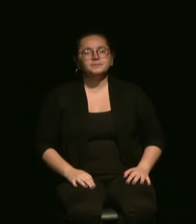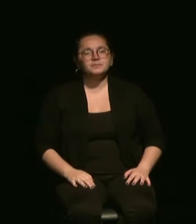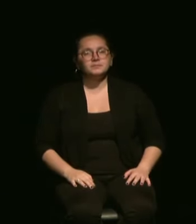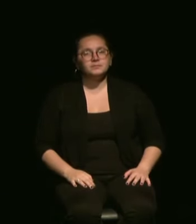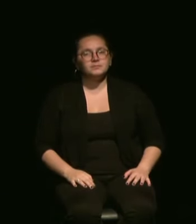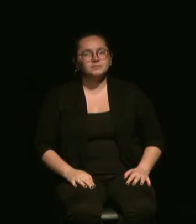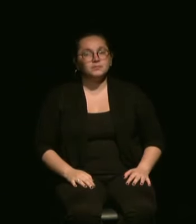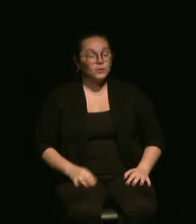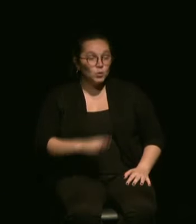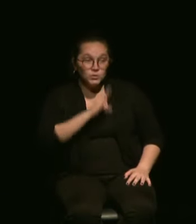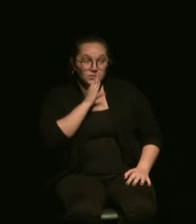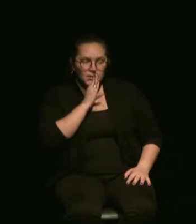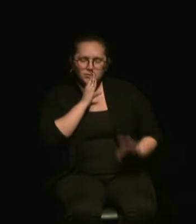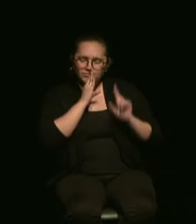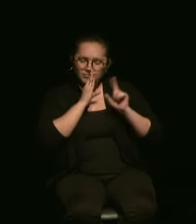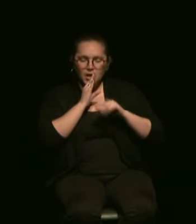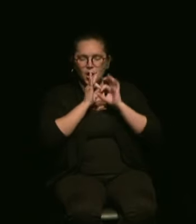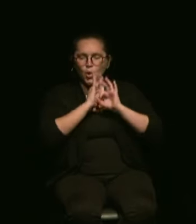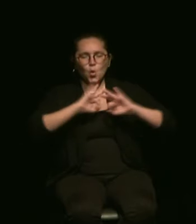O silêncio é ótimo.